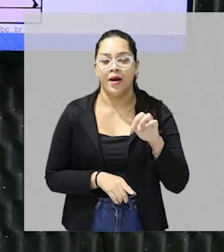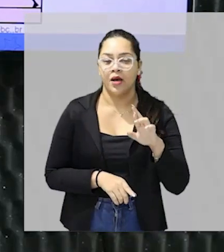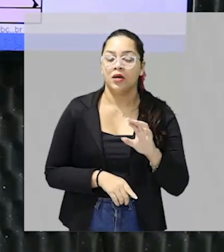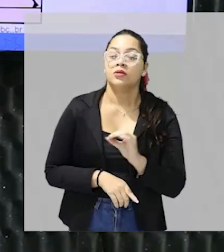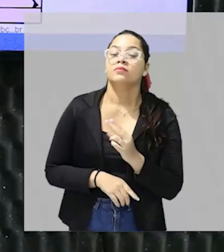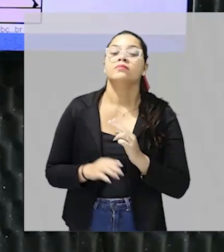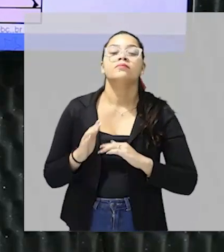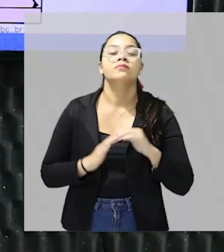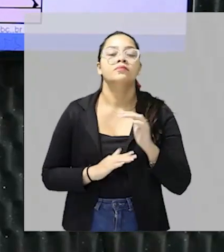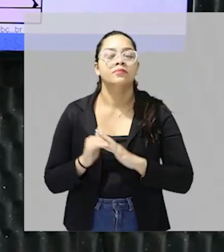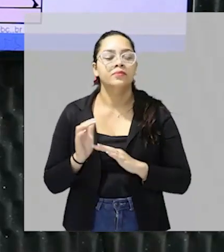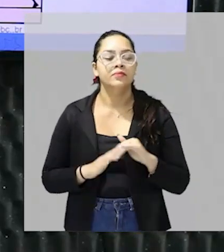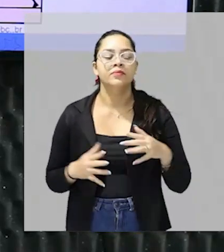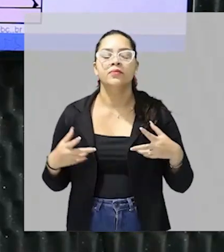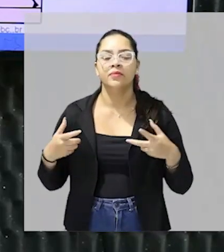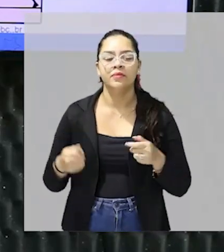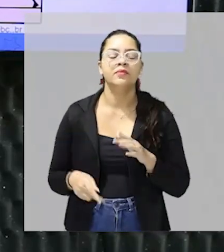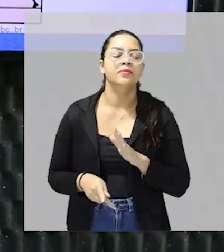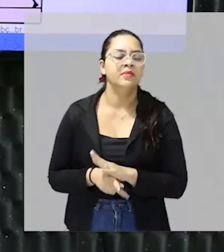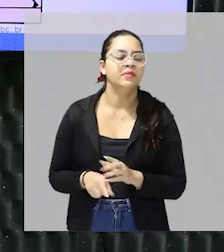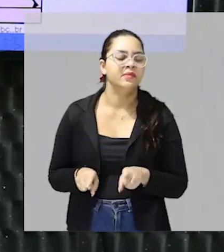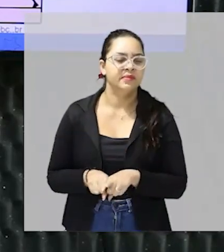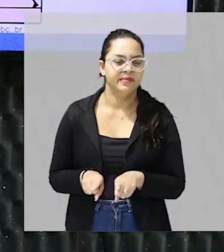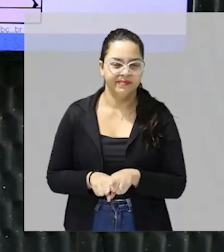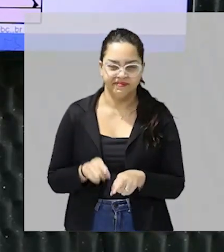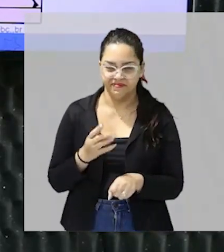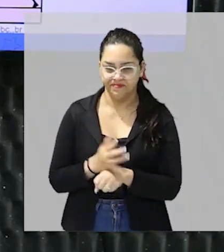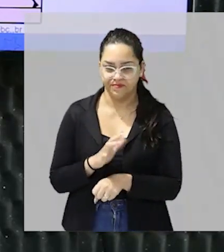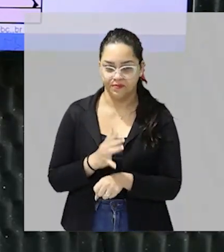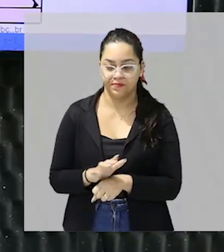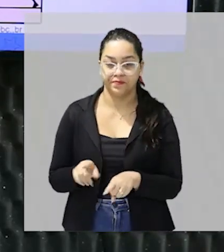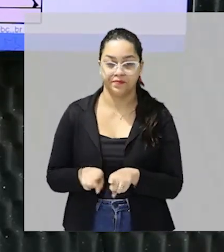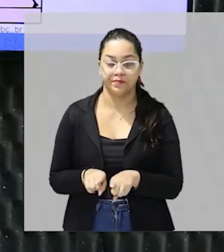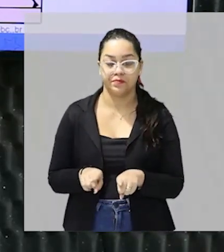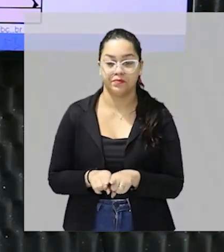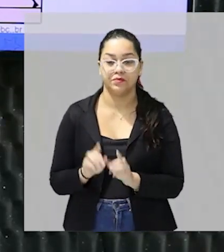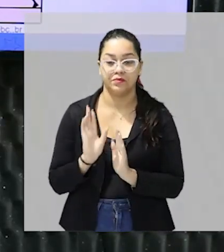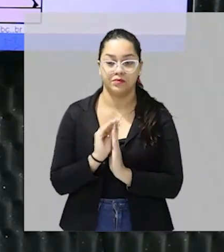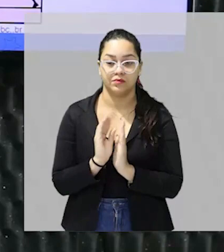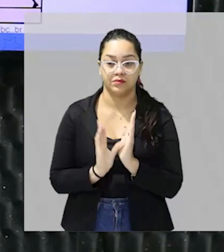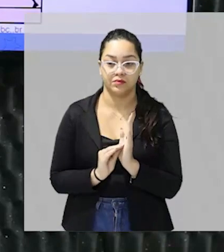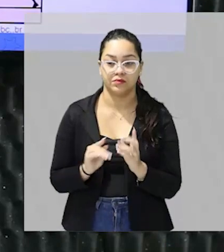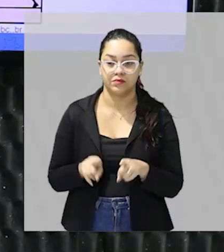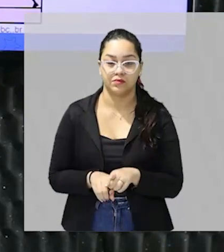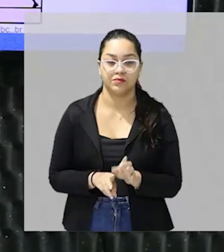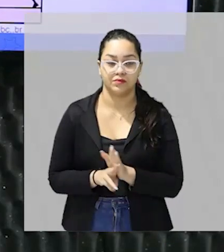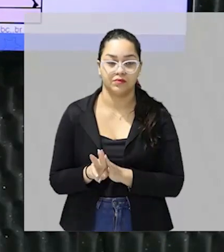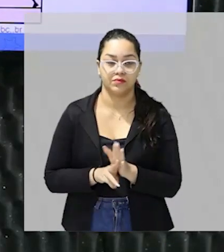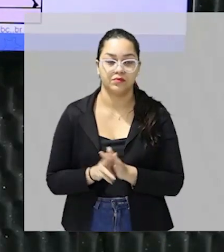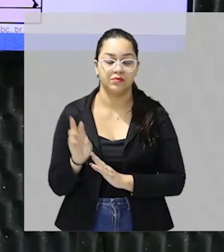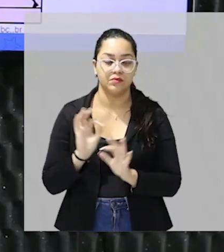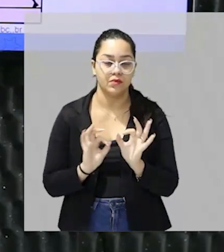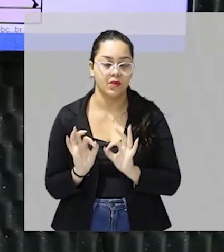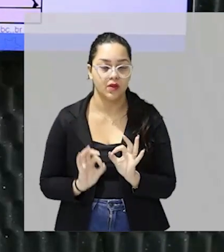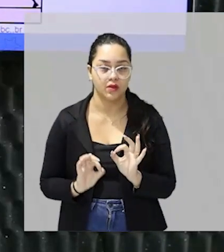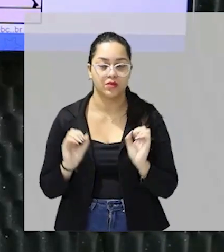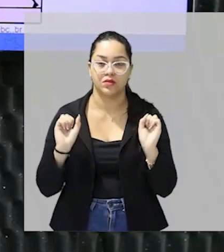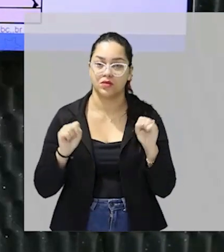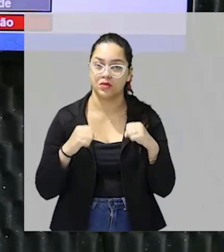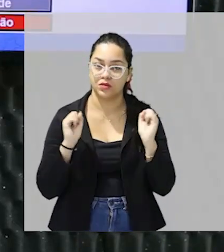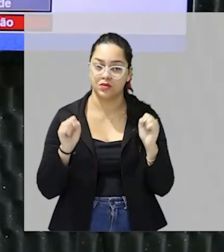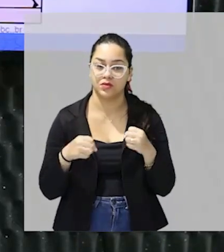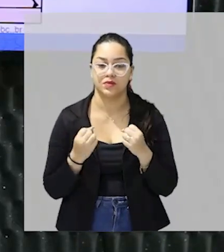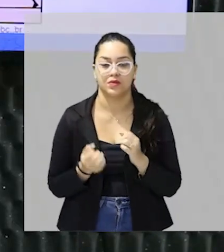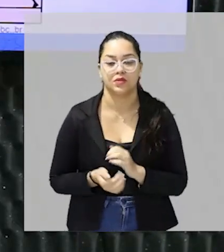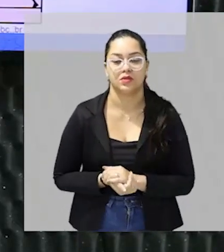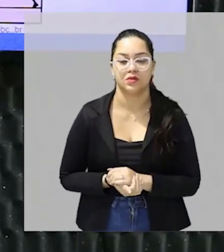profissional. Eles incluem todos os aspectos e tarefas do treino, determinando o conteúdo, os meios, os métodos e a